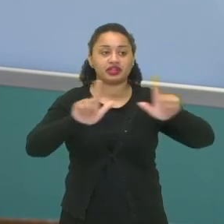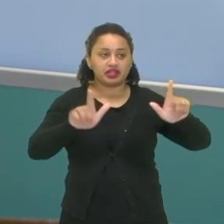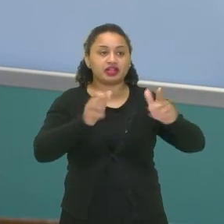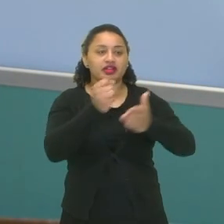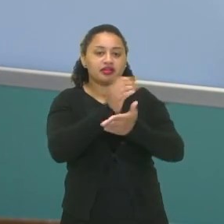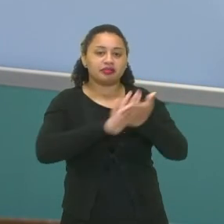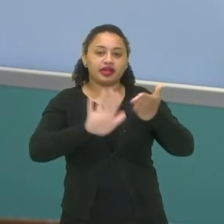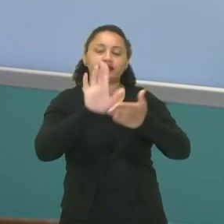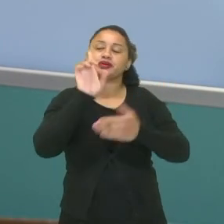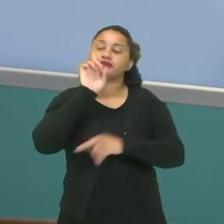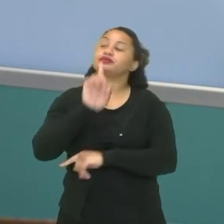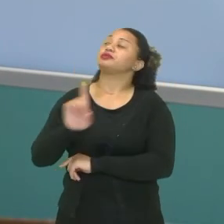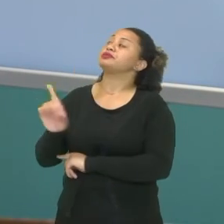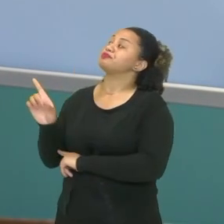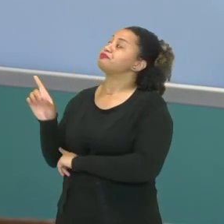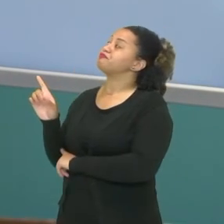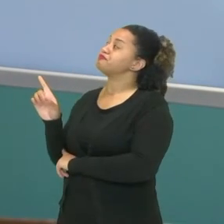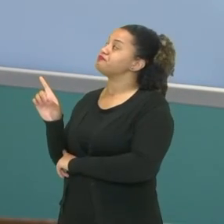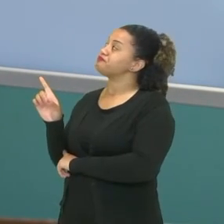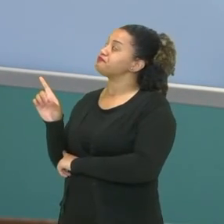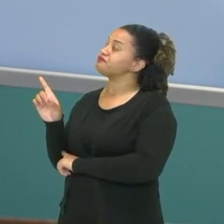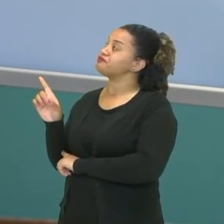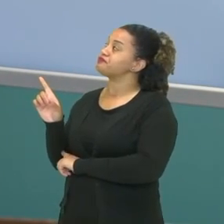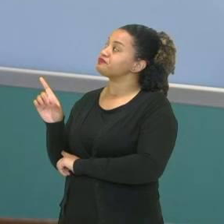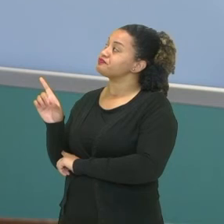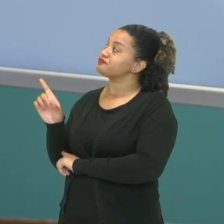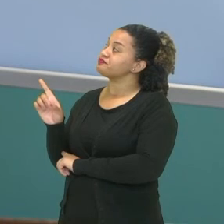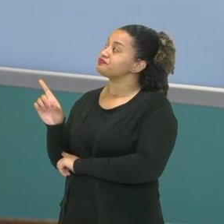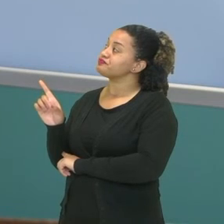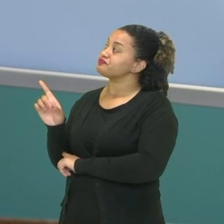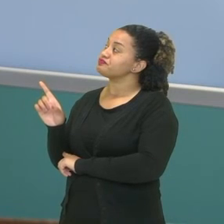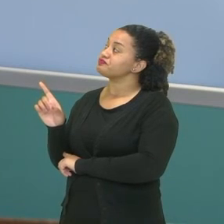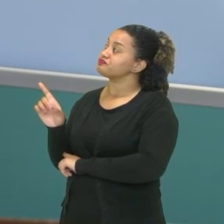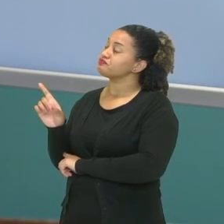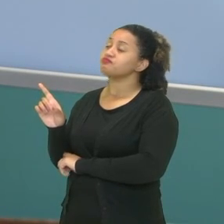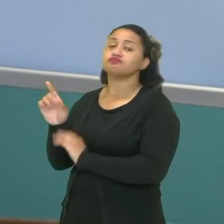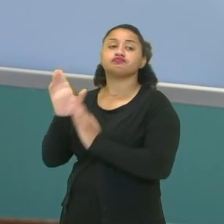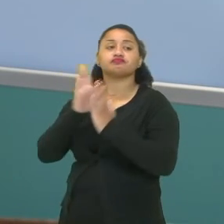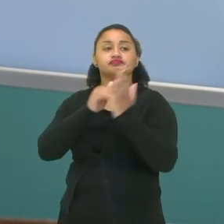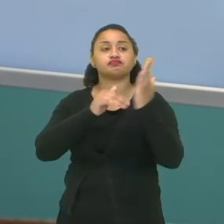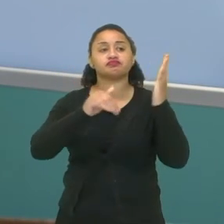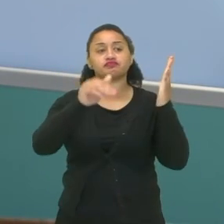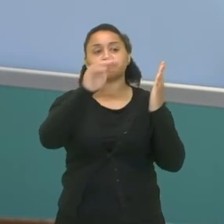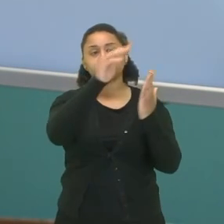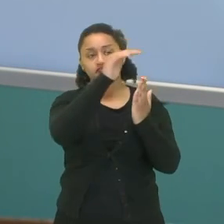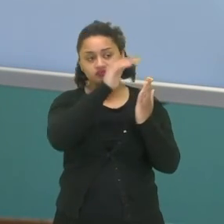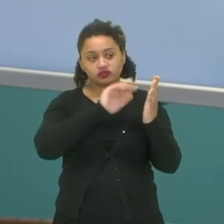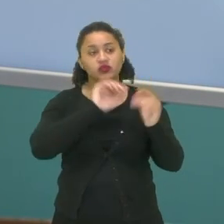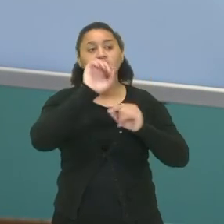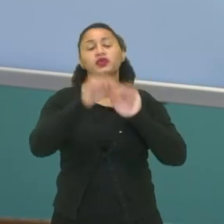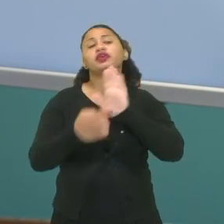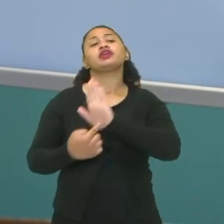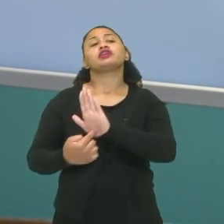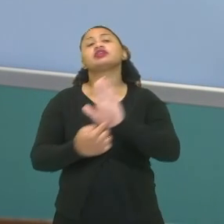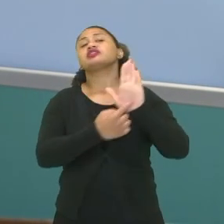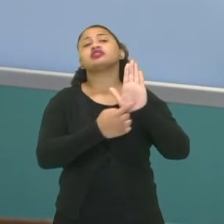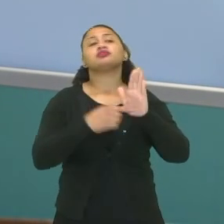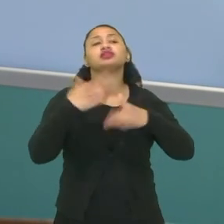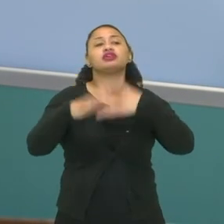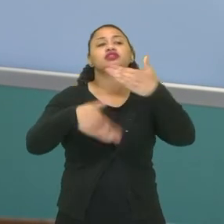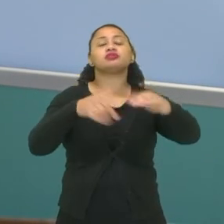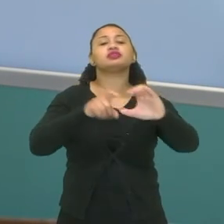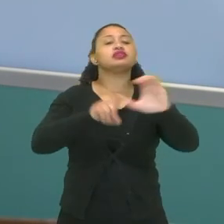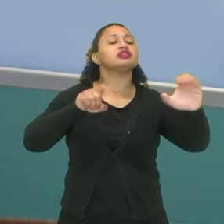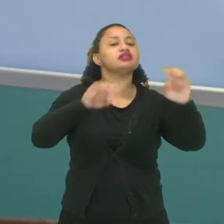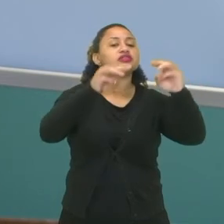mural, detalhe, né, da pintura do mural de Juan Ogam. O que está sendo representado do processo de